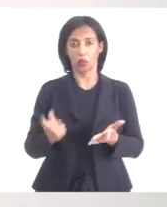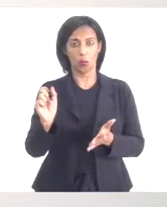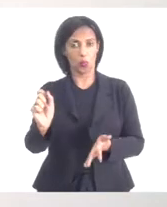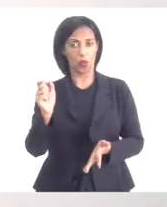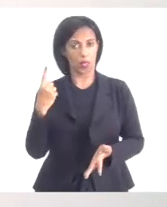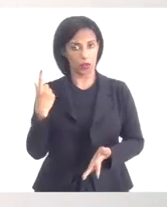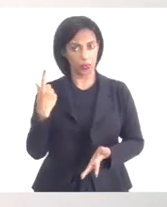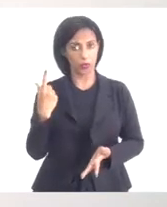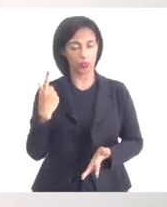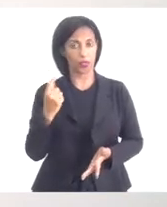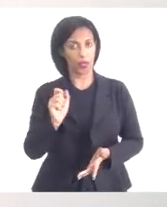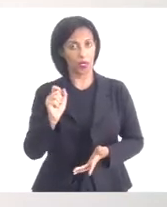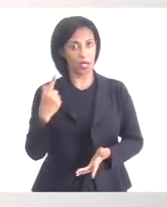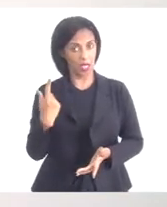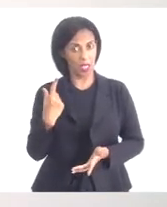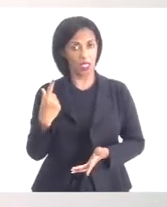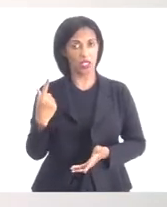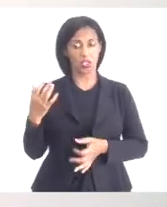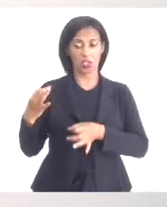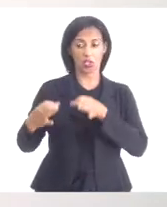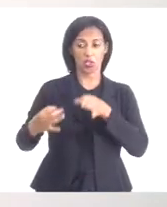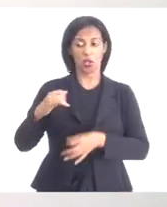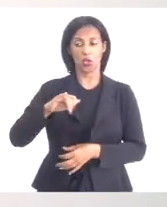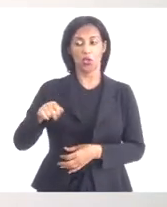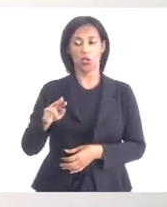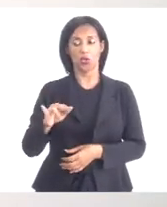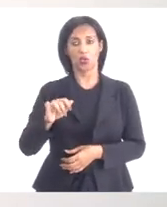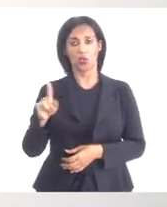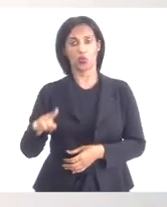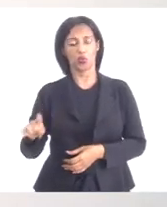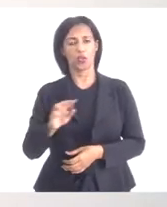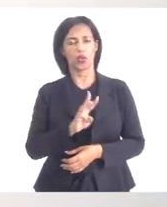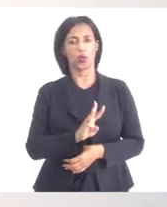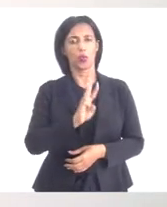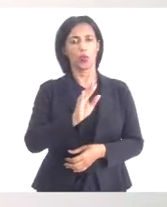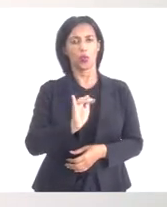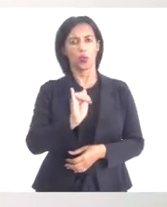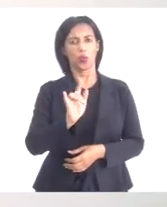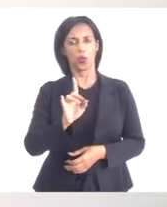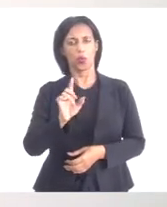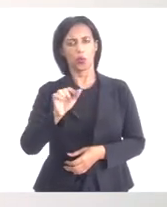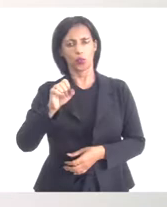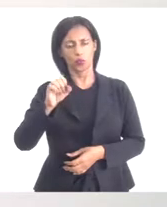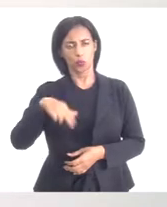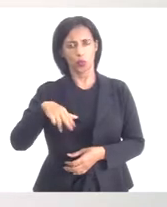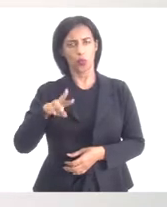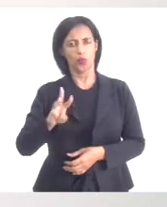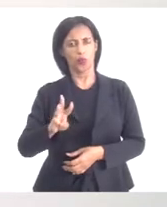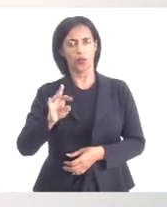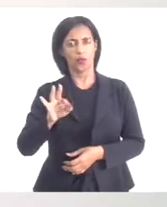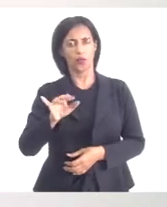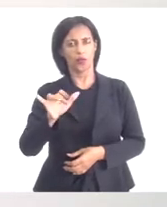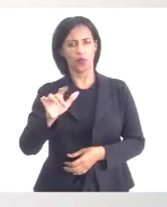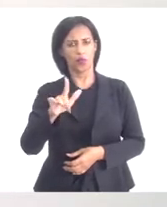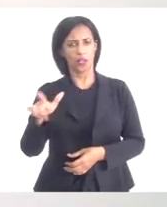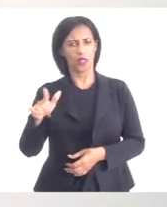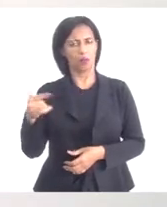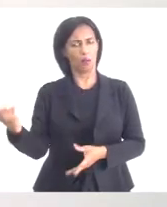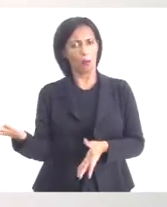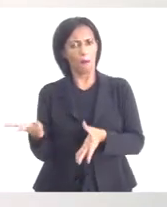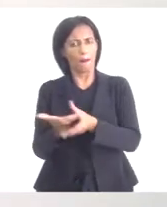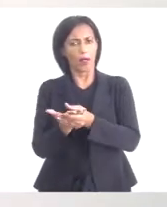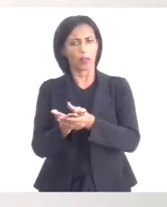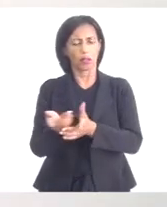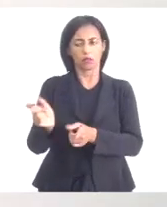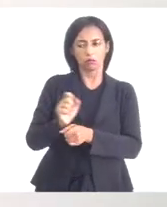o ex-governador ex-juiz Wilson Viseu foi foi levado a um processo